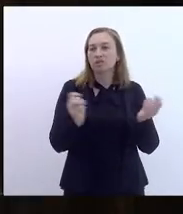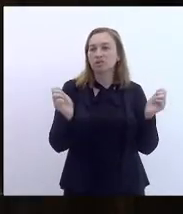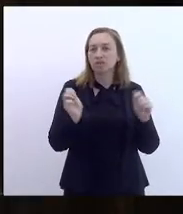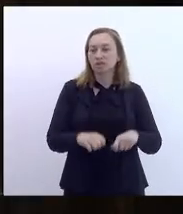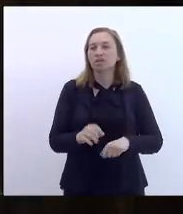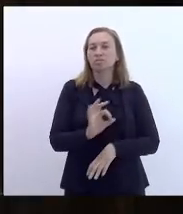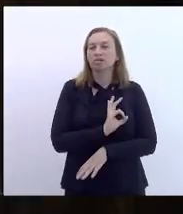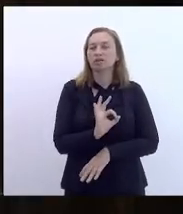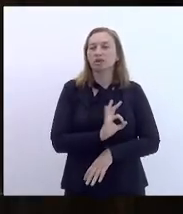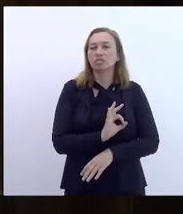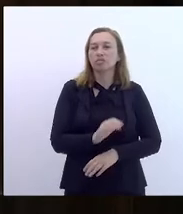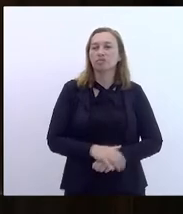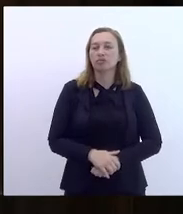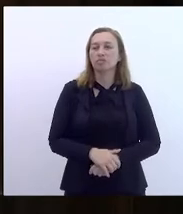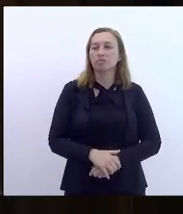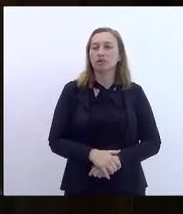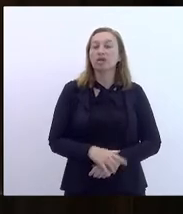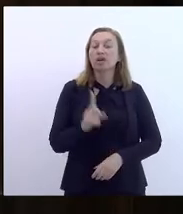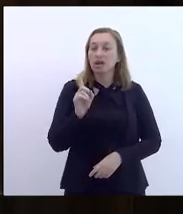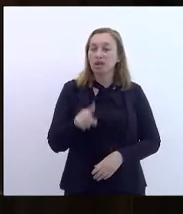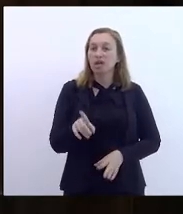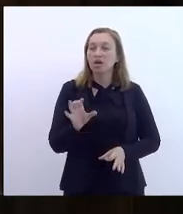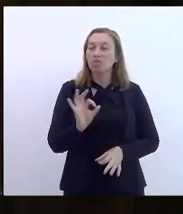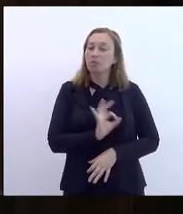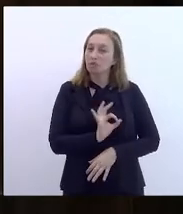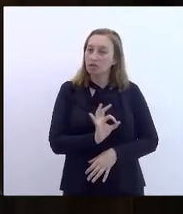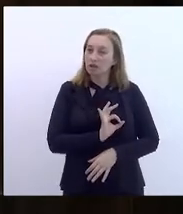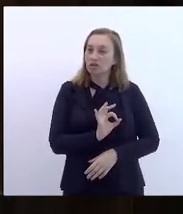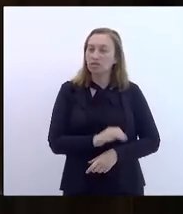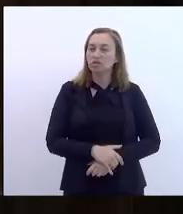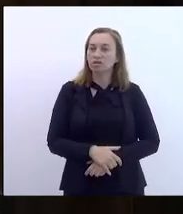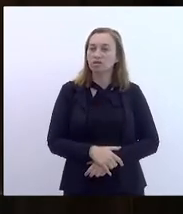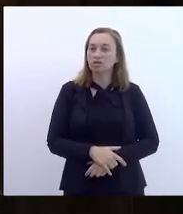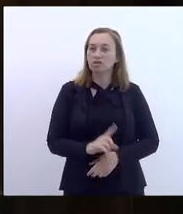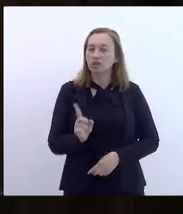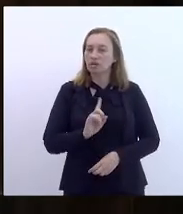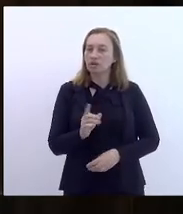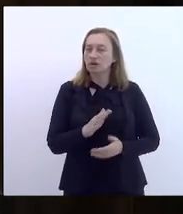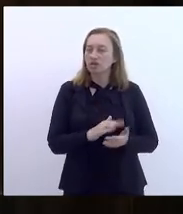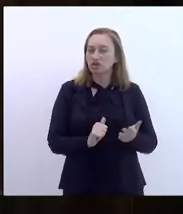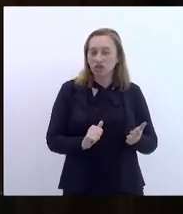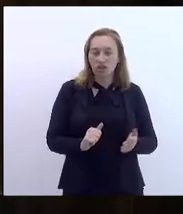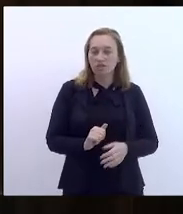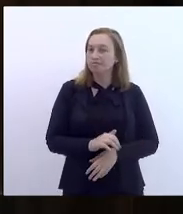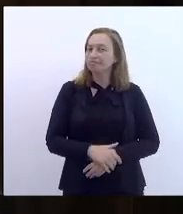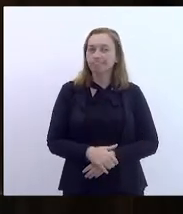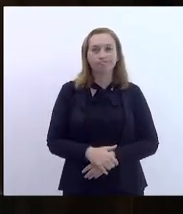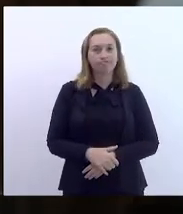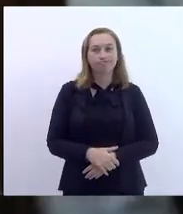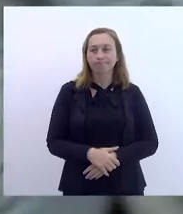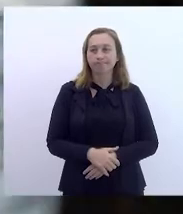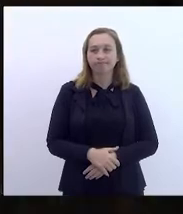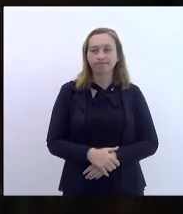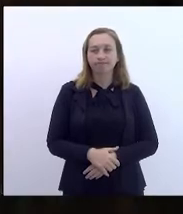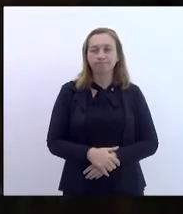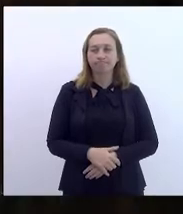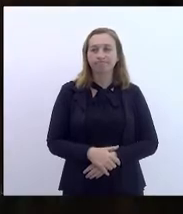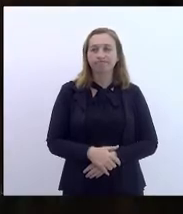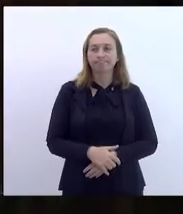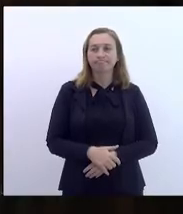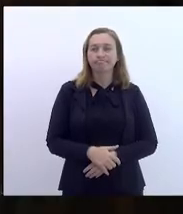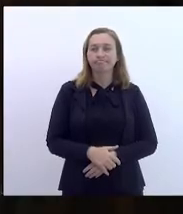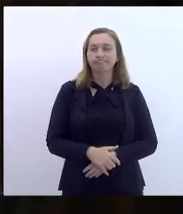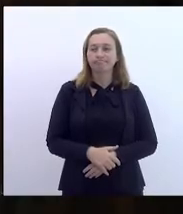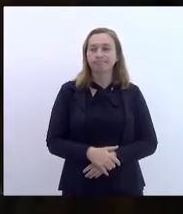policial O que é uma política o que não é tirada do acaso e é uma política